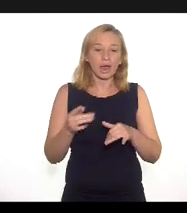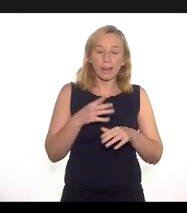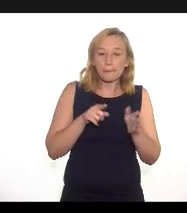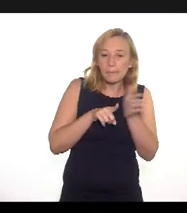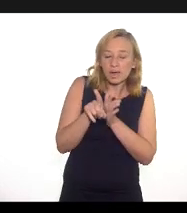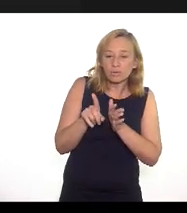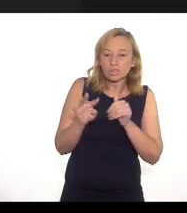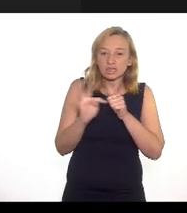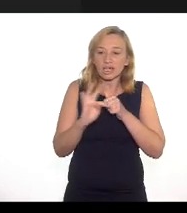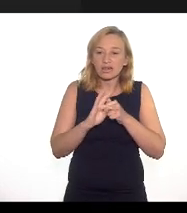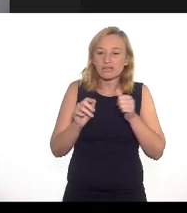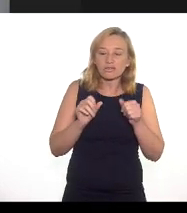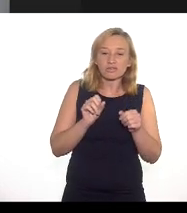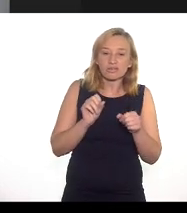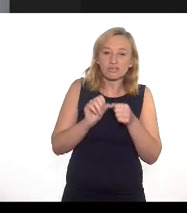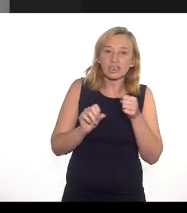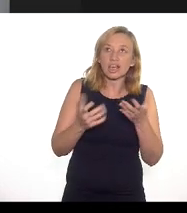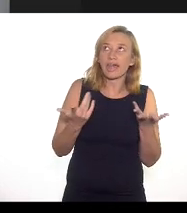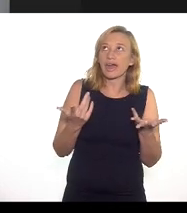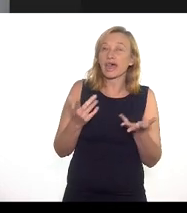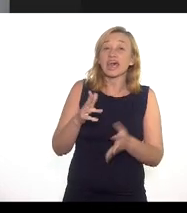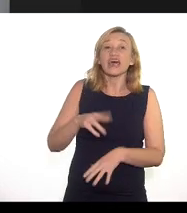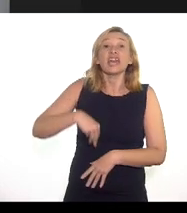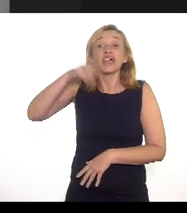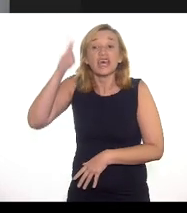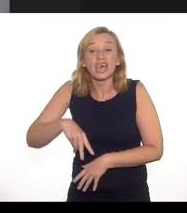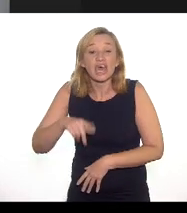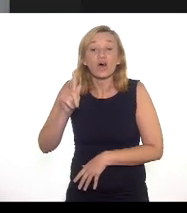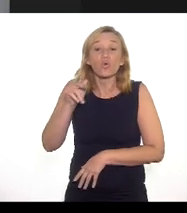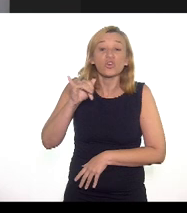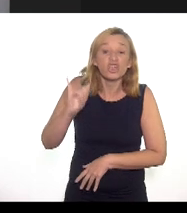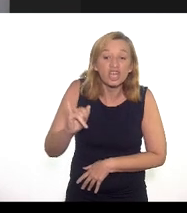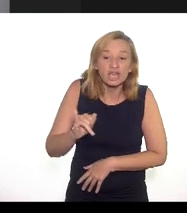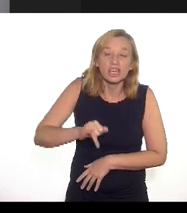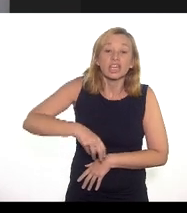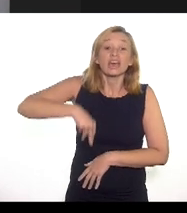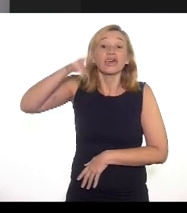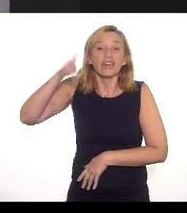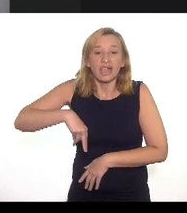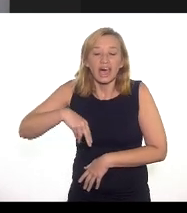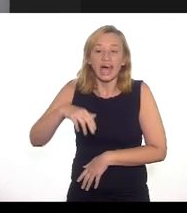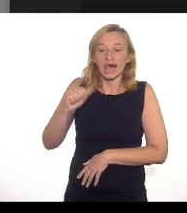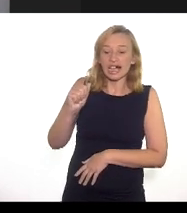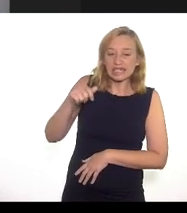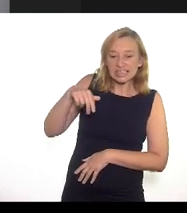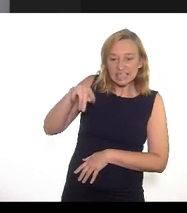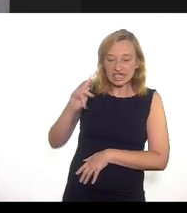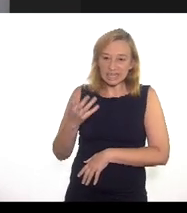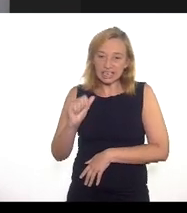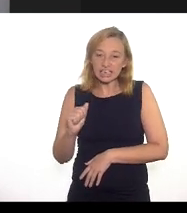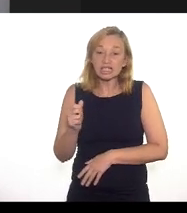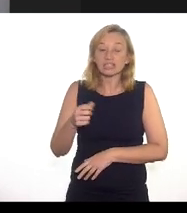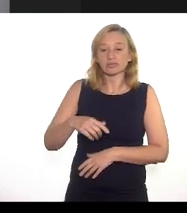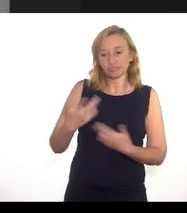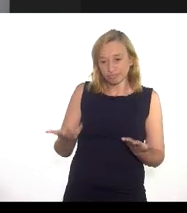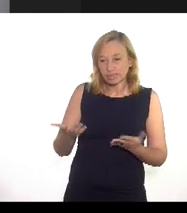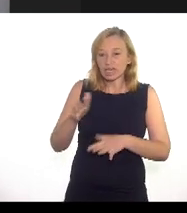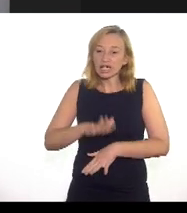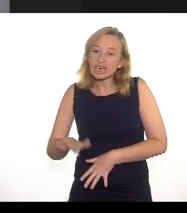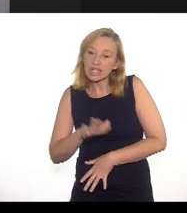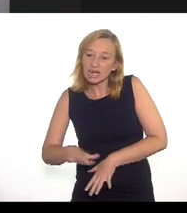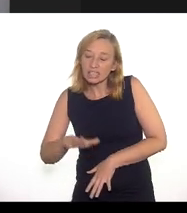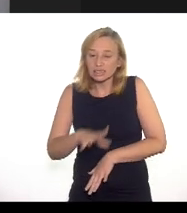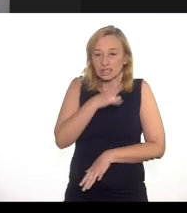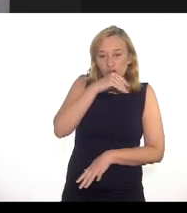alunos faziam. Ah, mas quem é o Gui? Quem é a Aninha? E a Aninha são realmente crianças, né, e